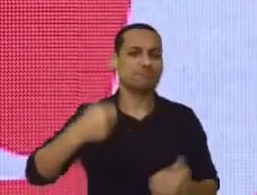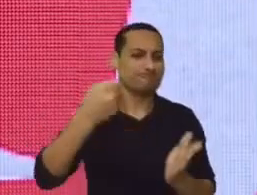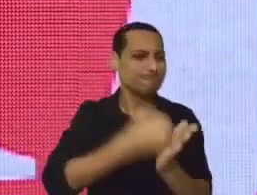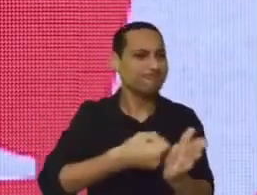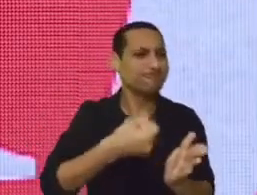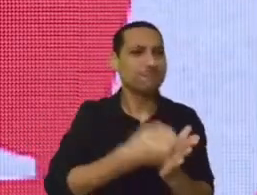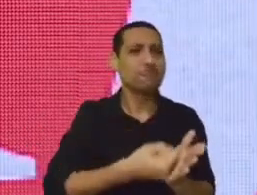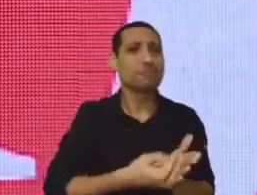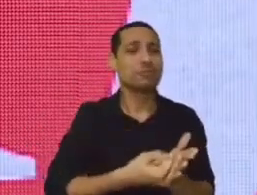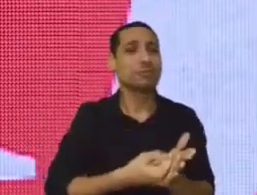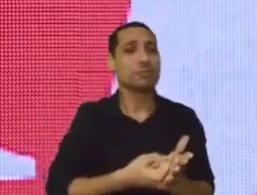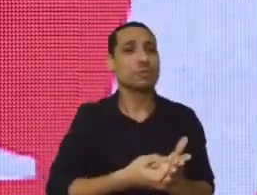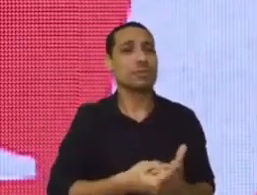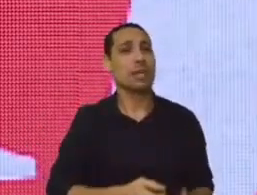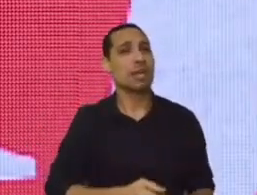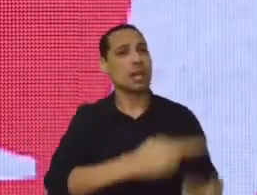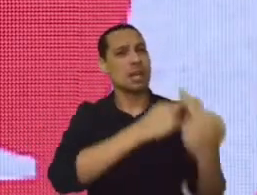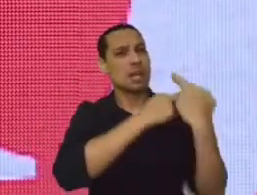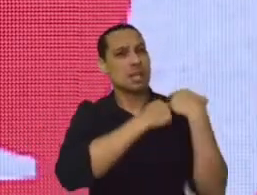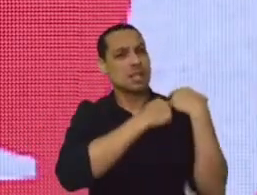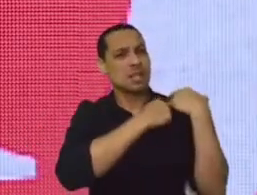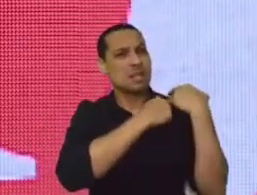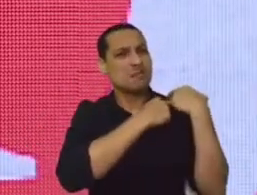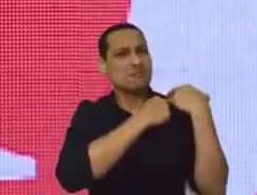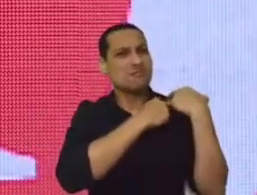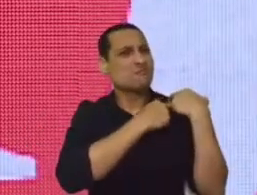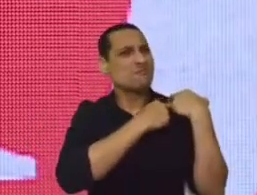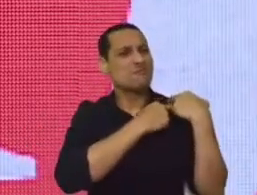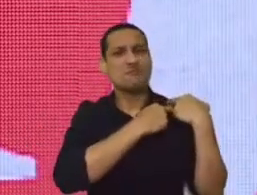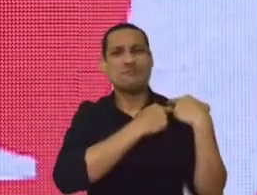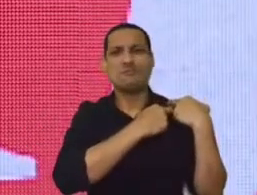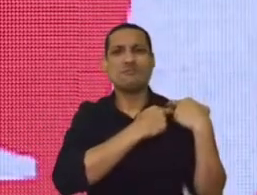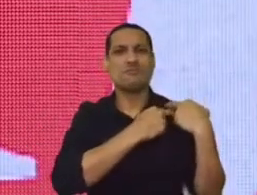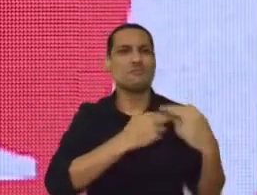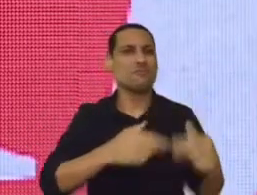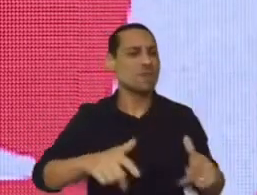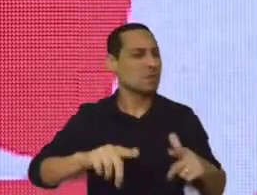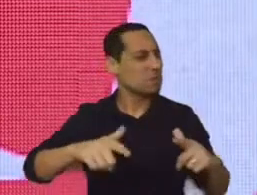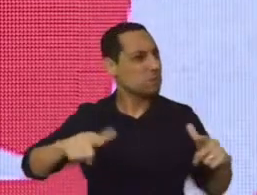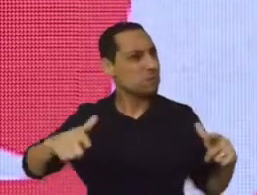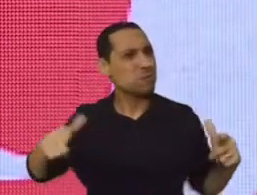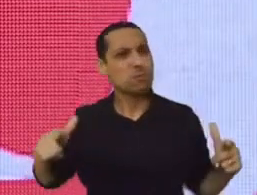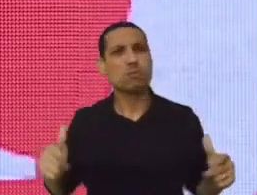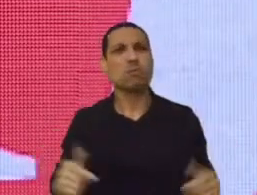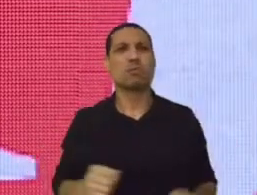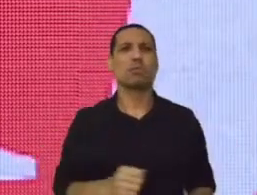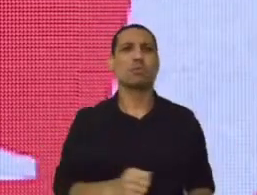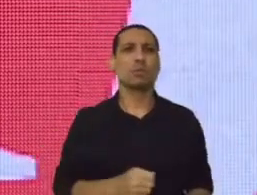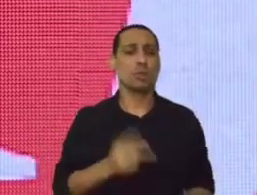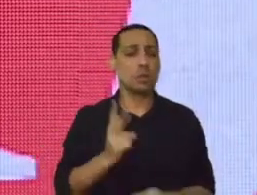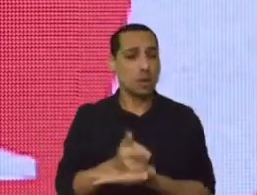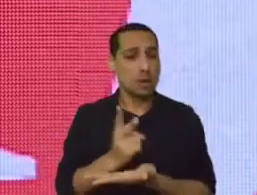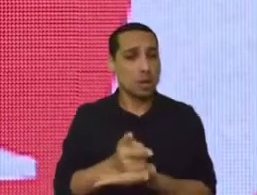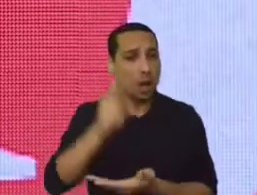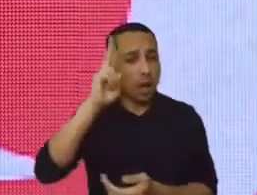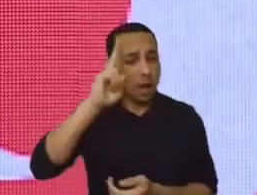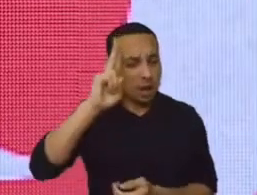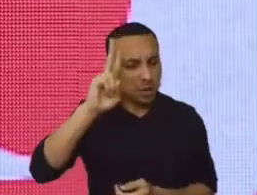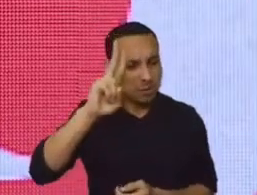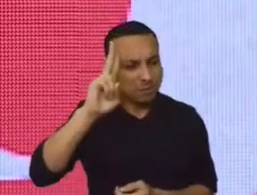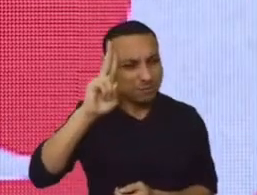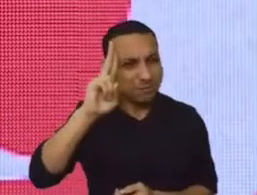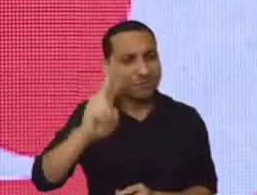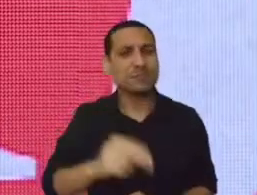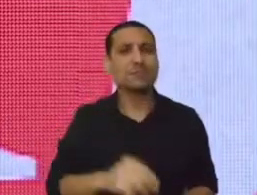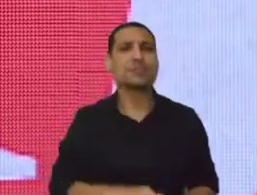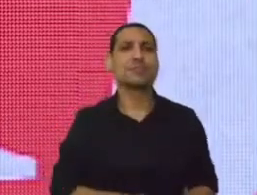grande, porque nós temos, né, que dar continuidade a essa história, a esse legado que nós recebemos. O momento que nós